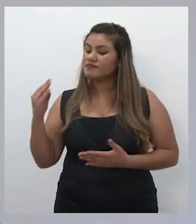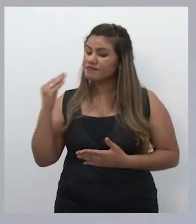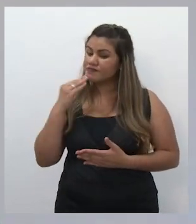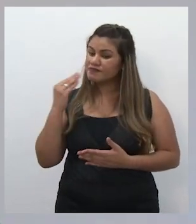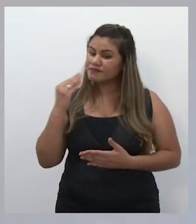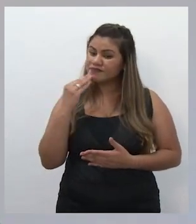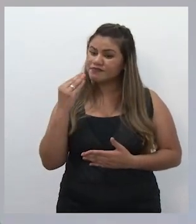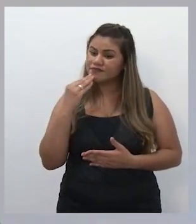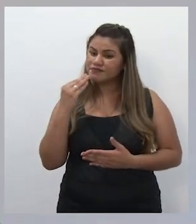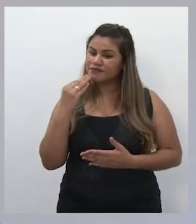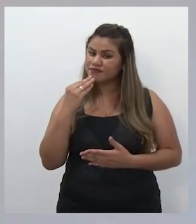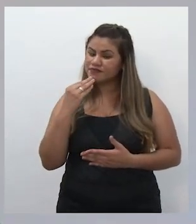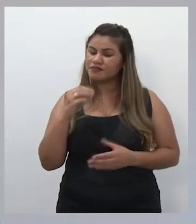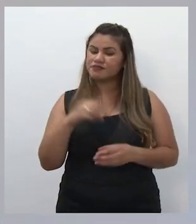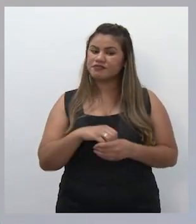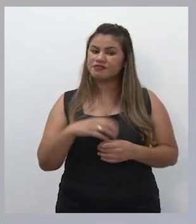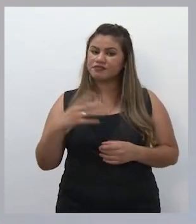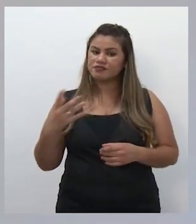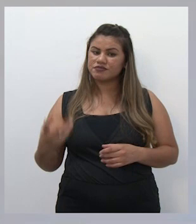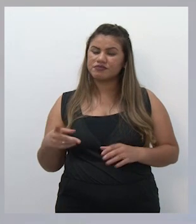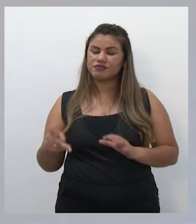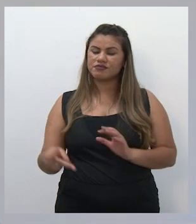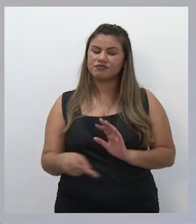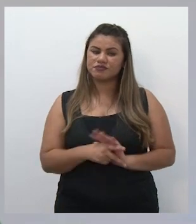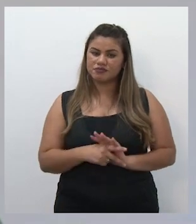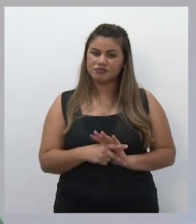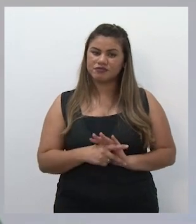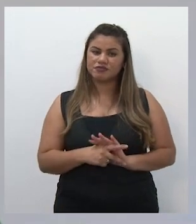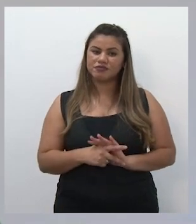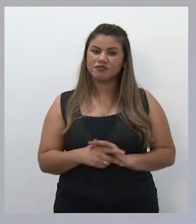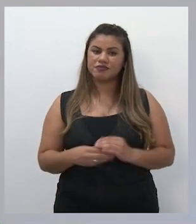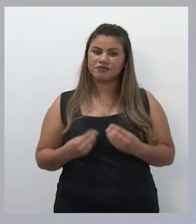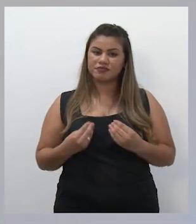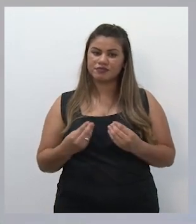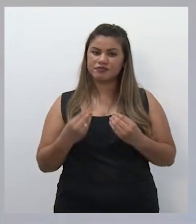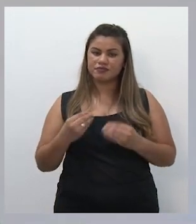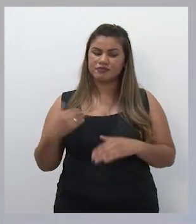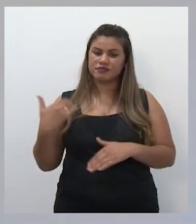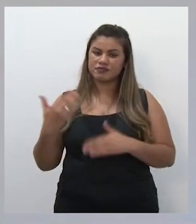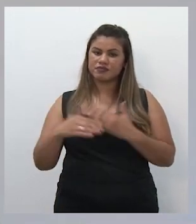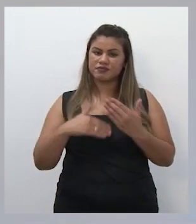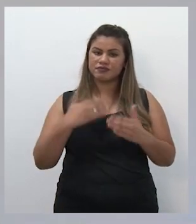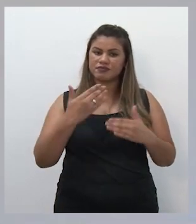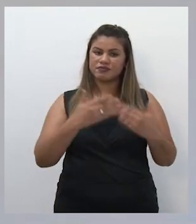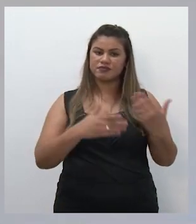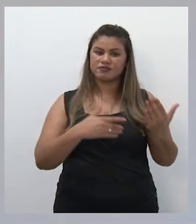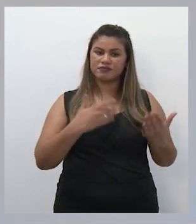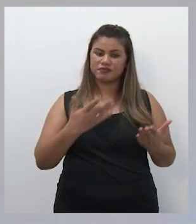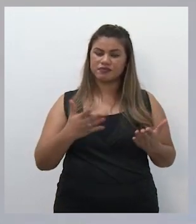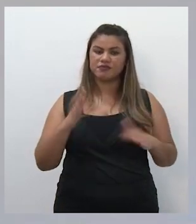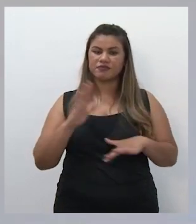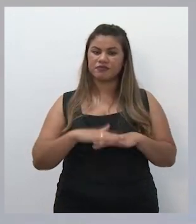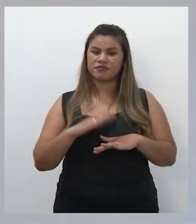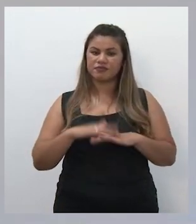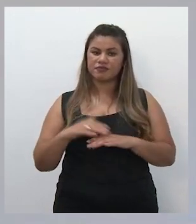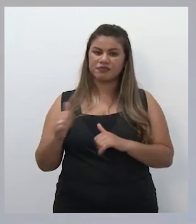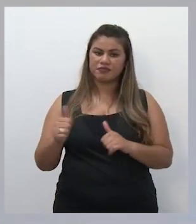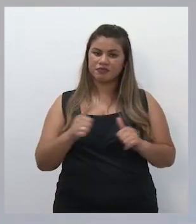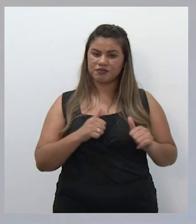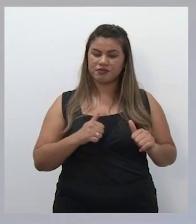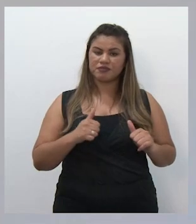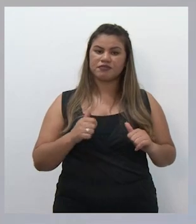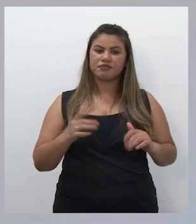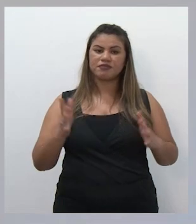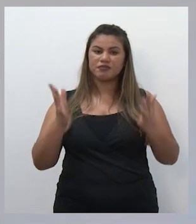esse material, trazer aquilo que está lá na língua portuguesa para ser desenvolvido de uma maneira prática em uma